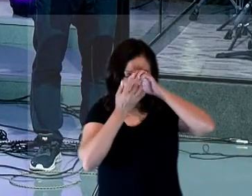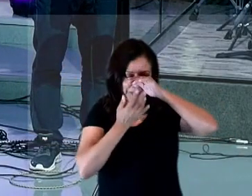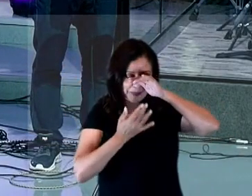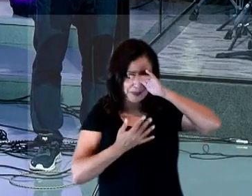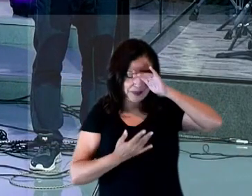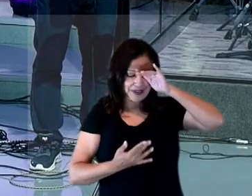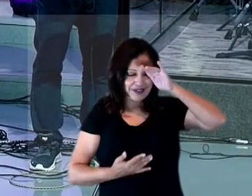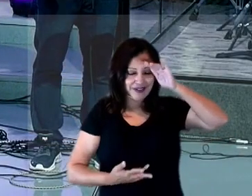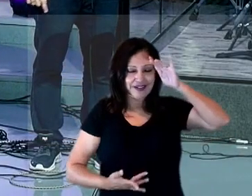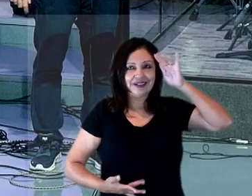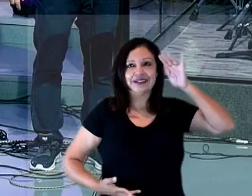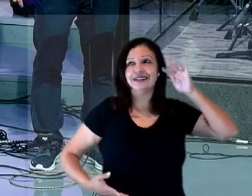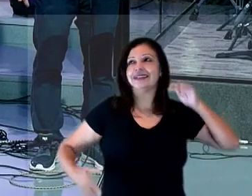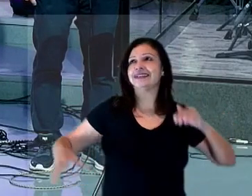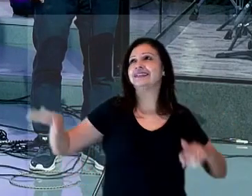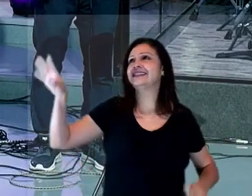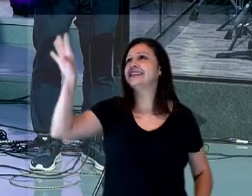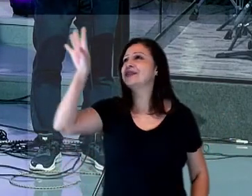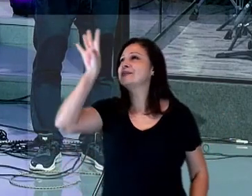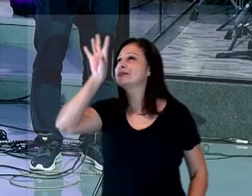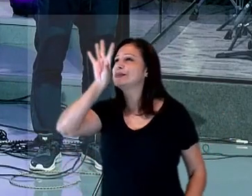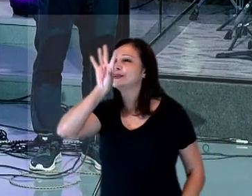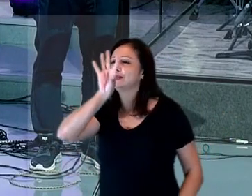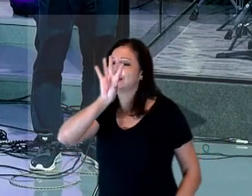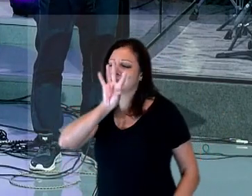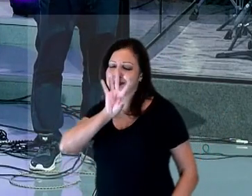um outro amor assim.